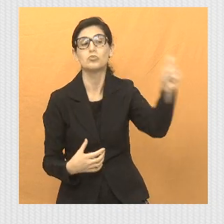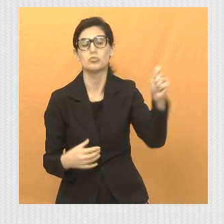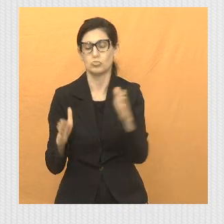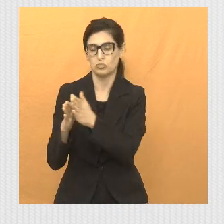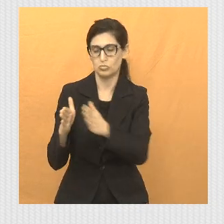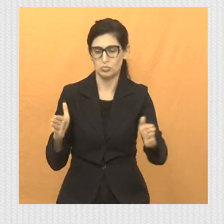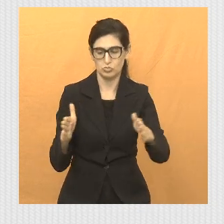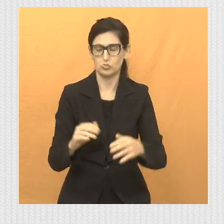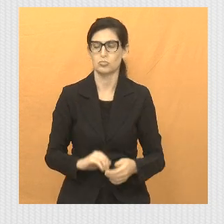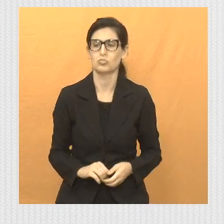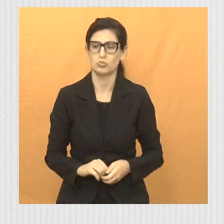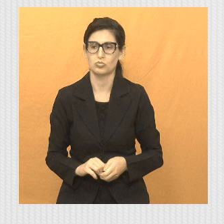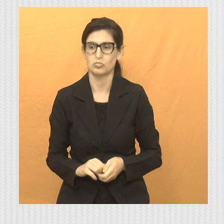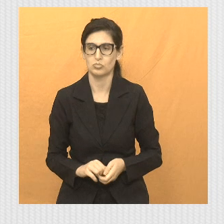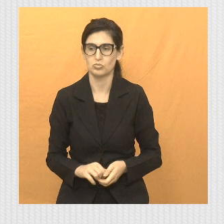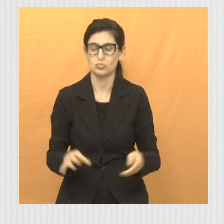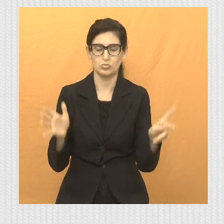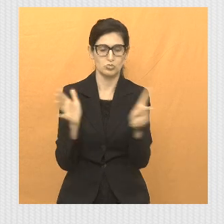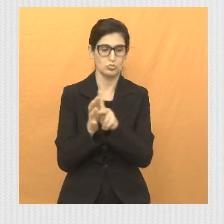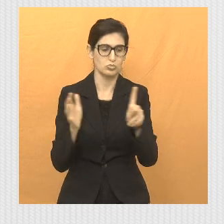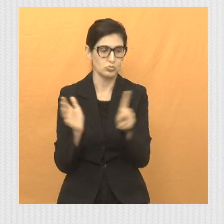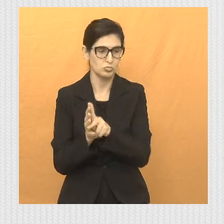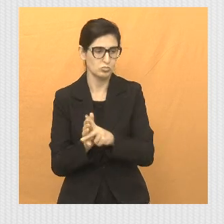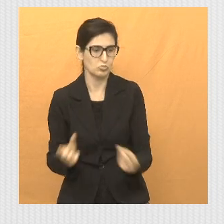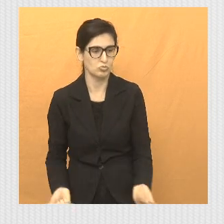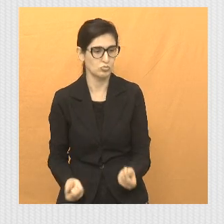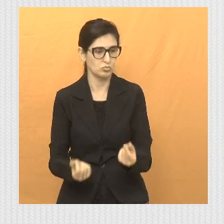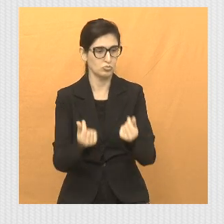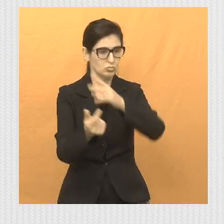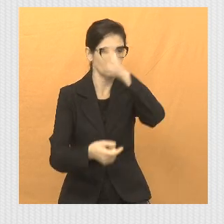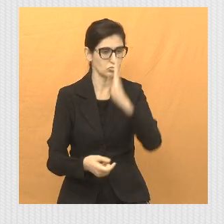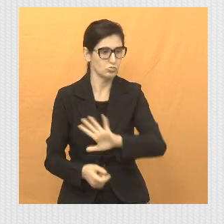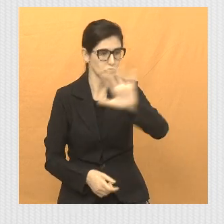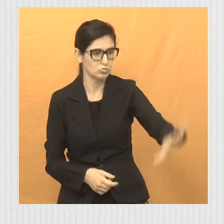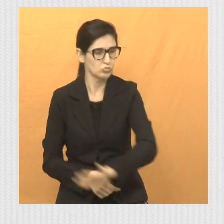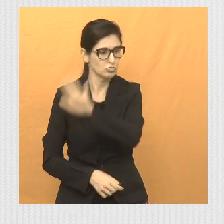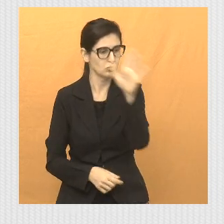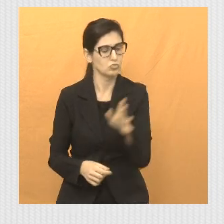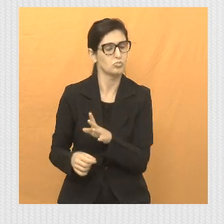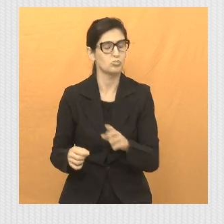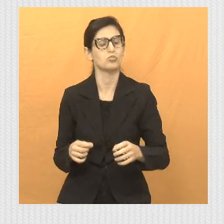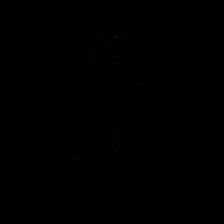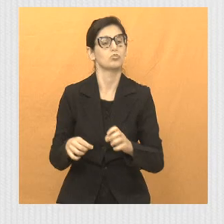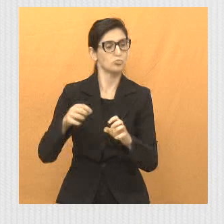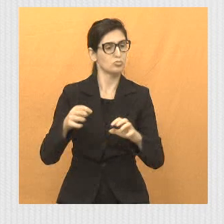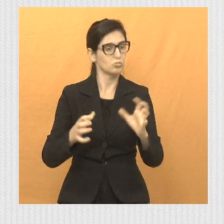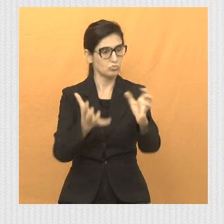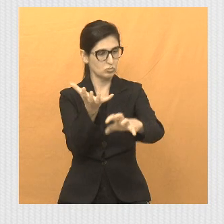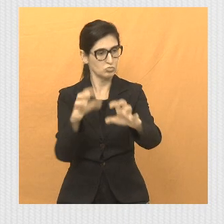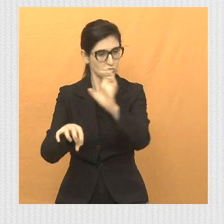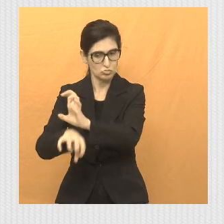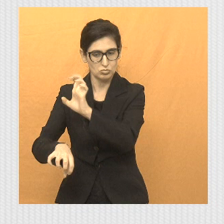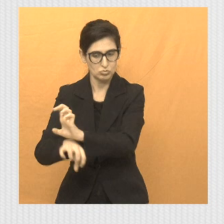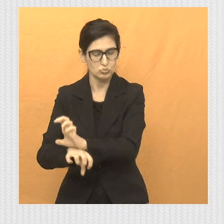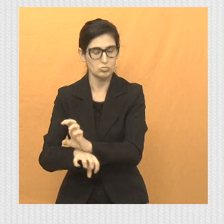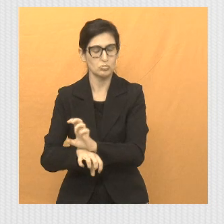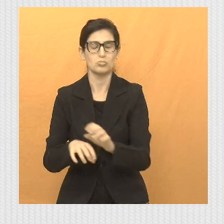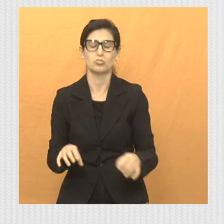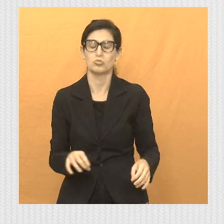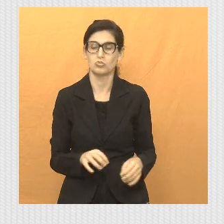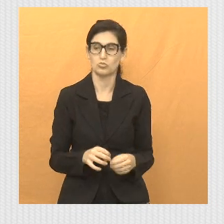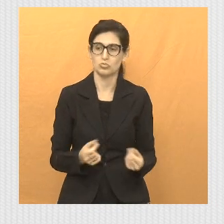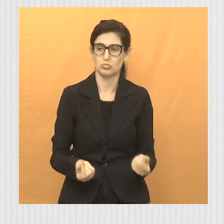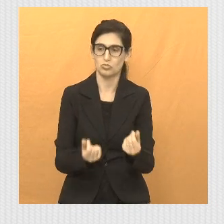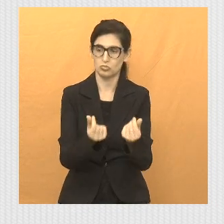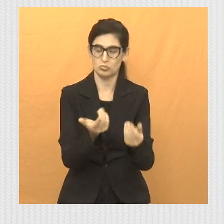com recurso do Tesouro Municipal e vinculados, União e do Estado, primeiro quadrimestre de 2019. Recurso